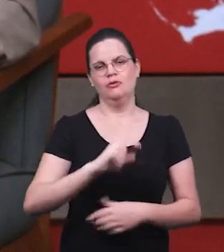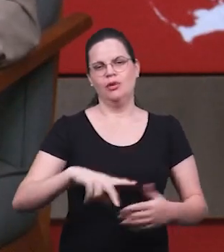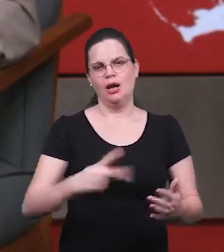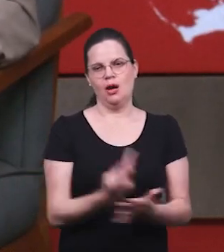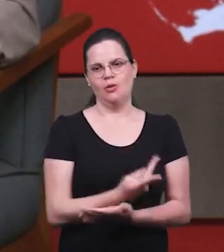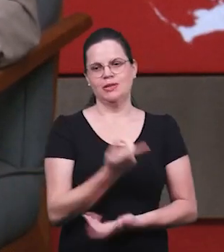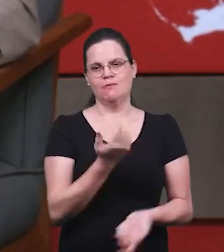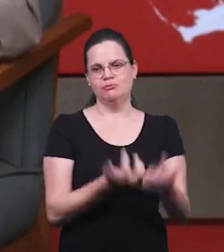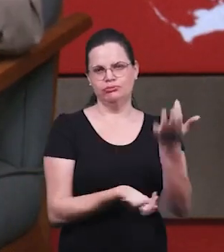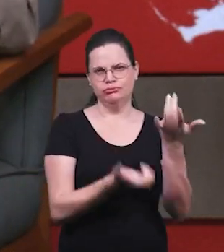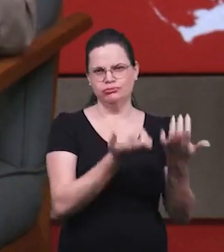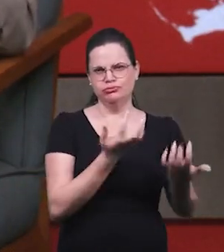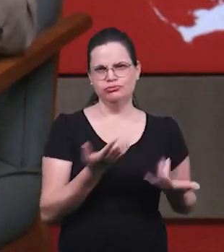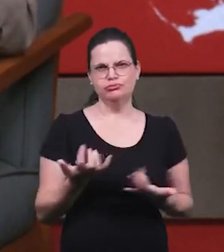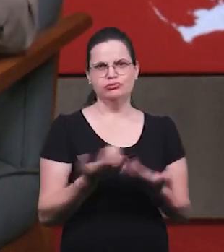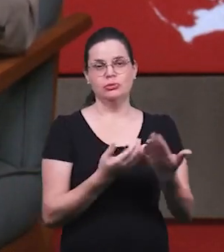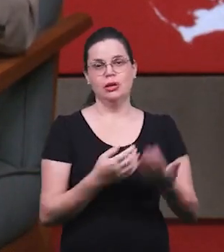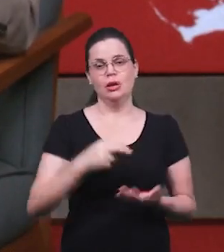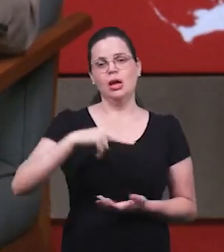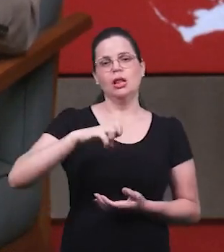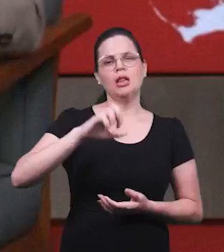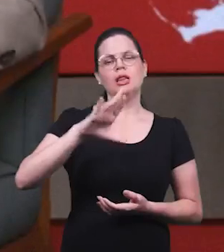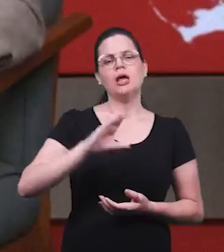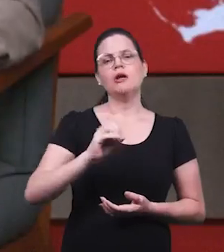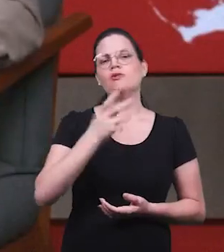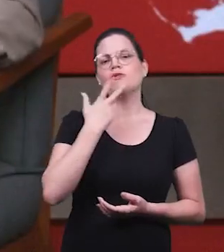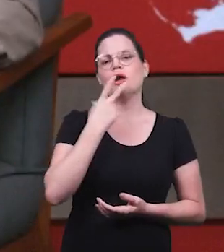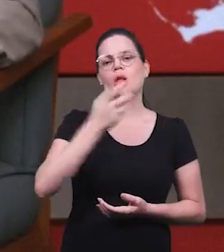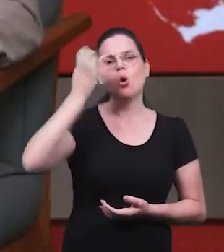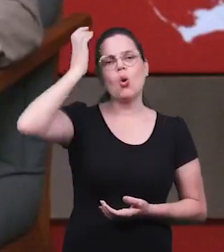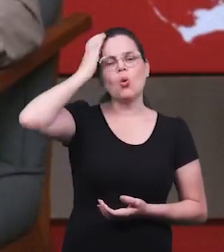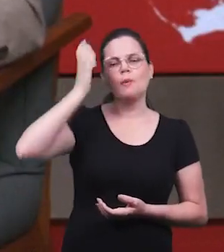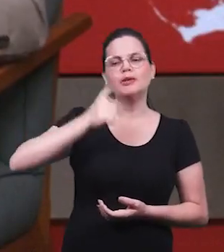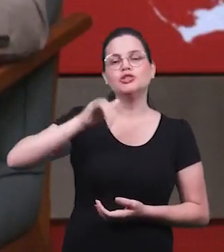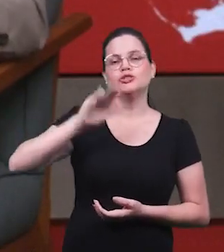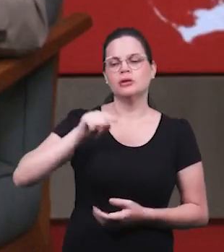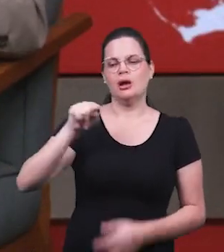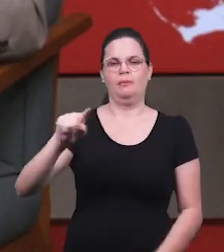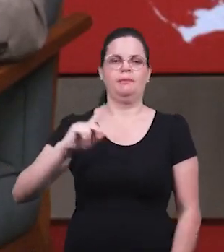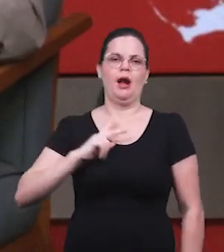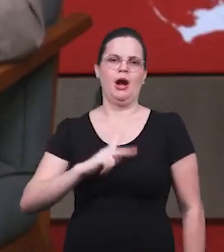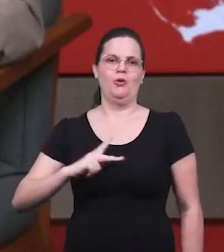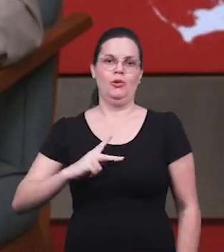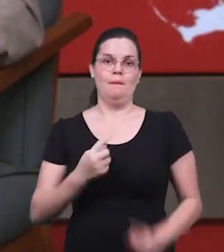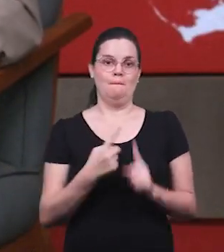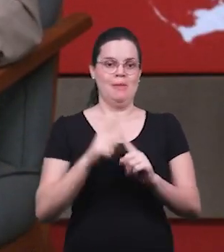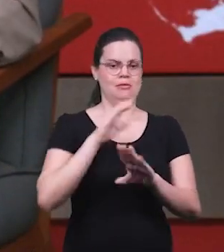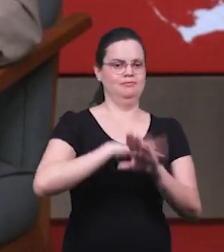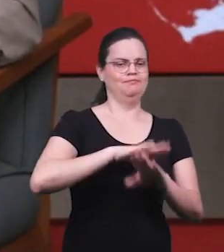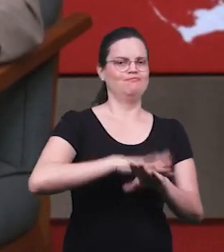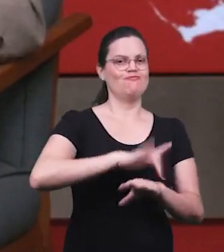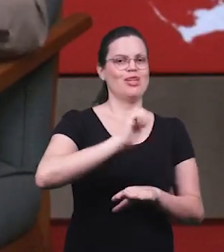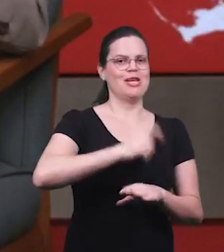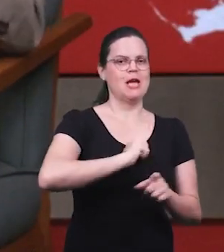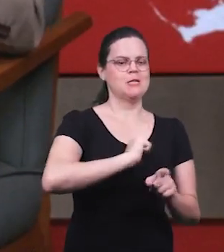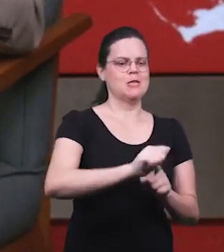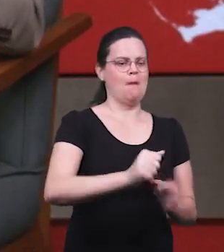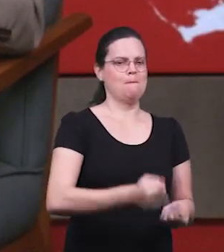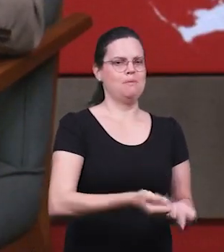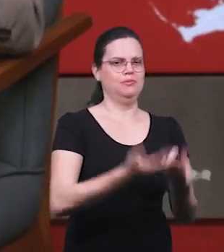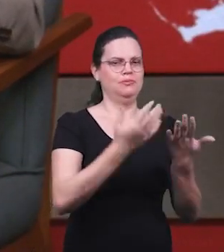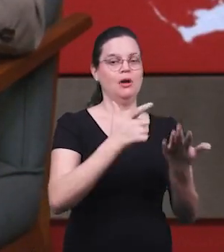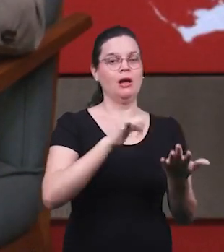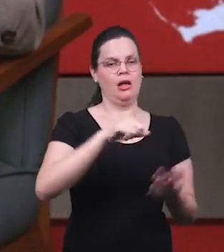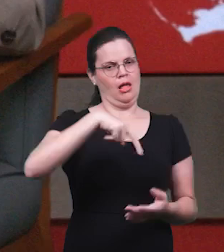do incêndio de Roma, e Nero botou a culpa do incêndio, ele que provocou o incêndio, mas ele colocou a